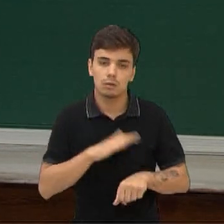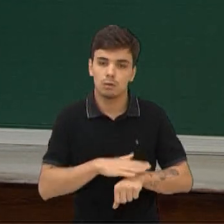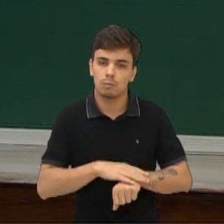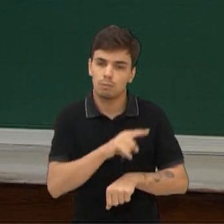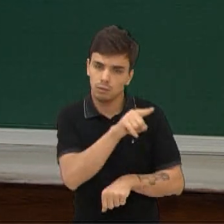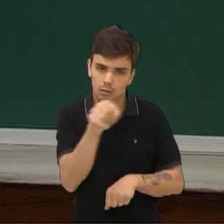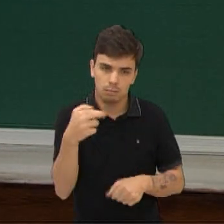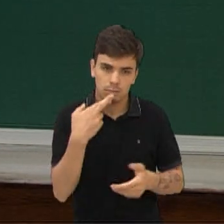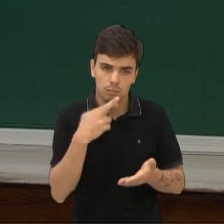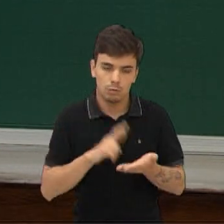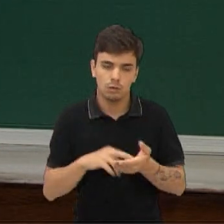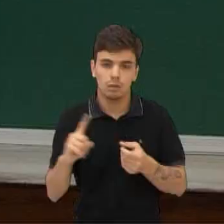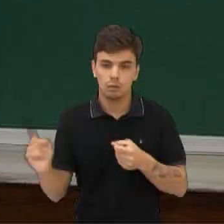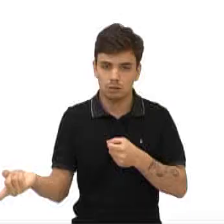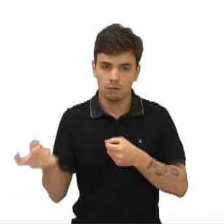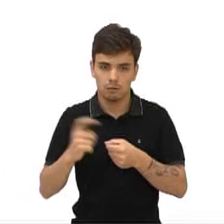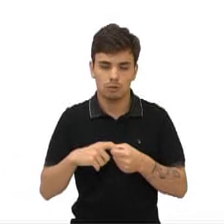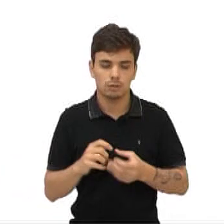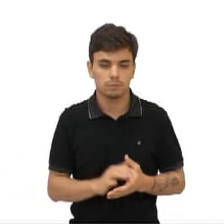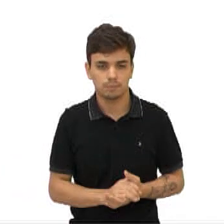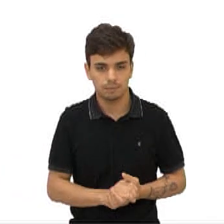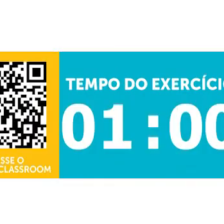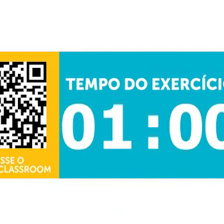bem fácil e a gente já volta para conversar.